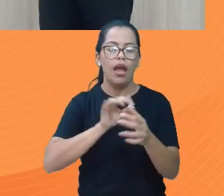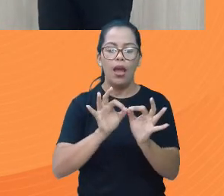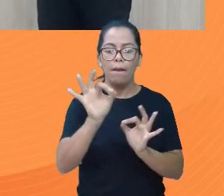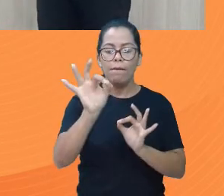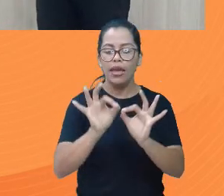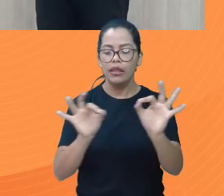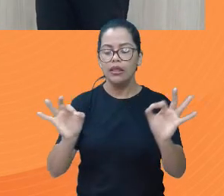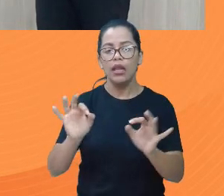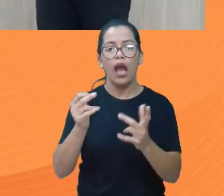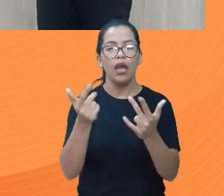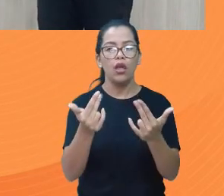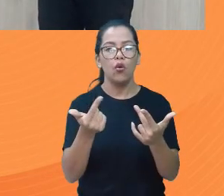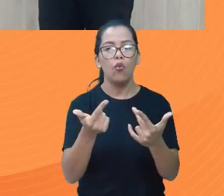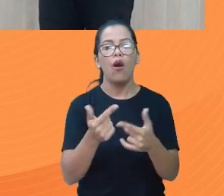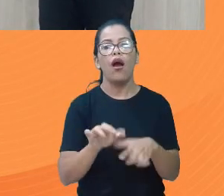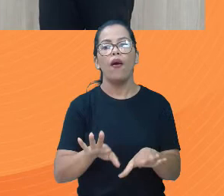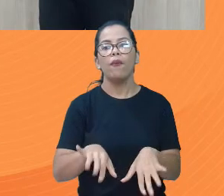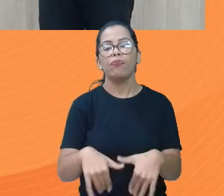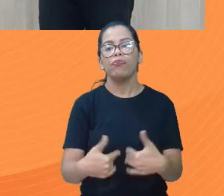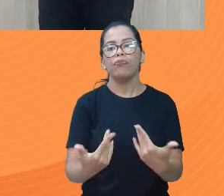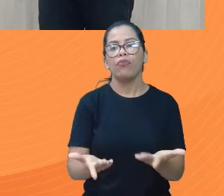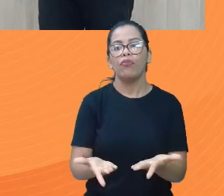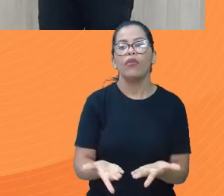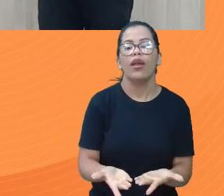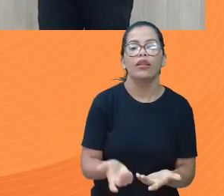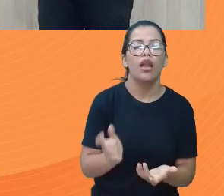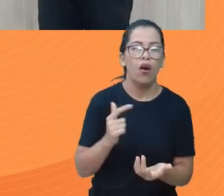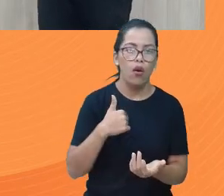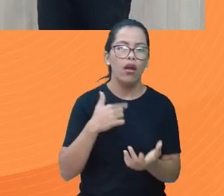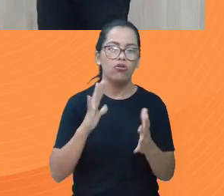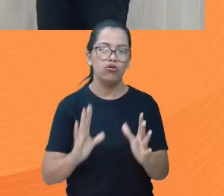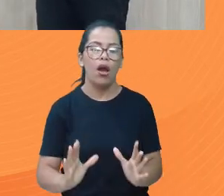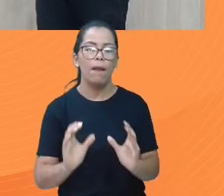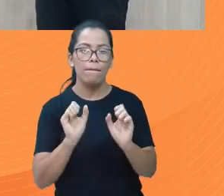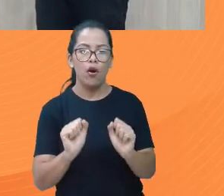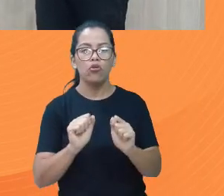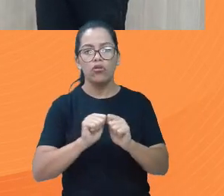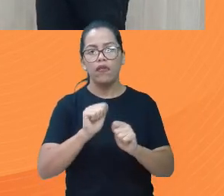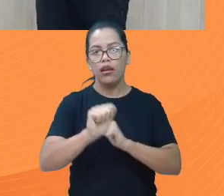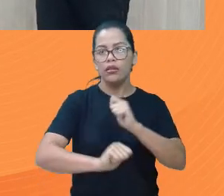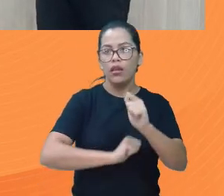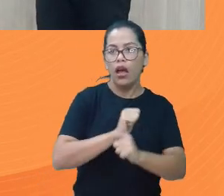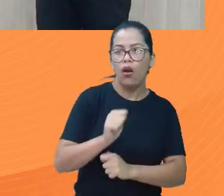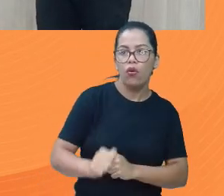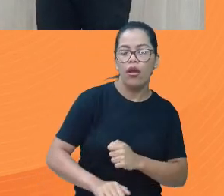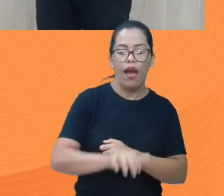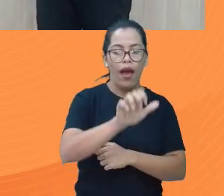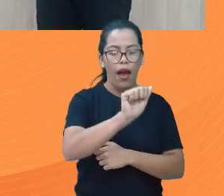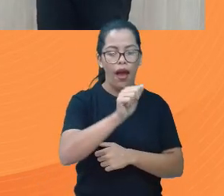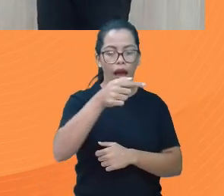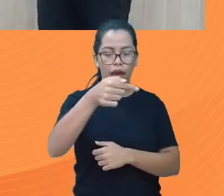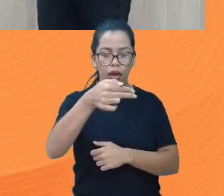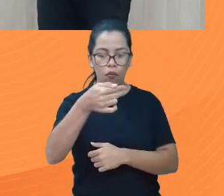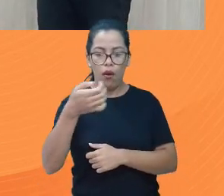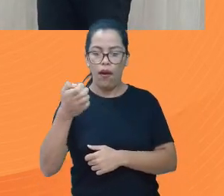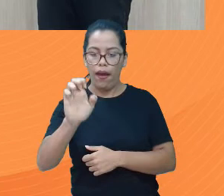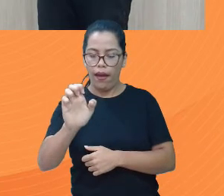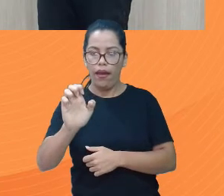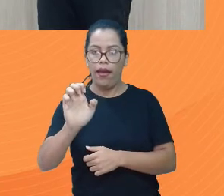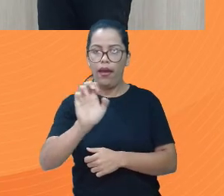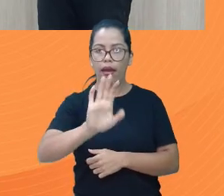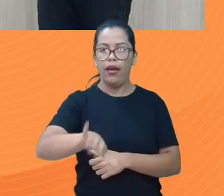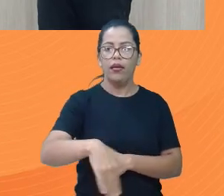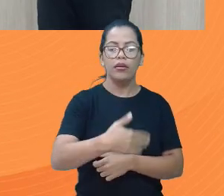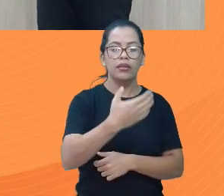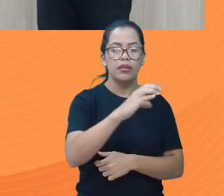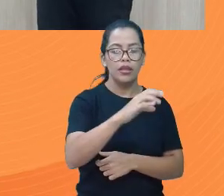posso escrever isso aqui, ó, que a medida do ângulo A é igual à medida do ângulo E, a medida do ângulo C é igual a